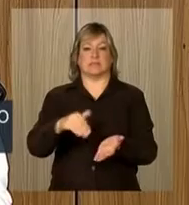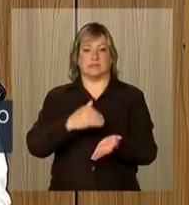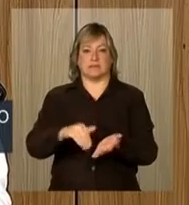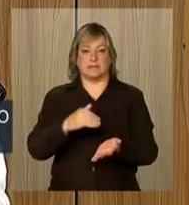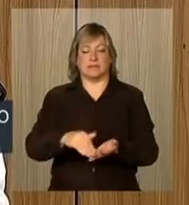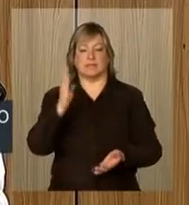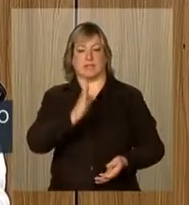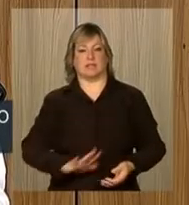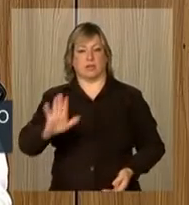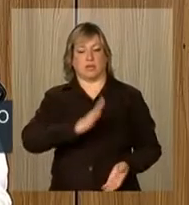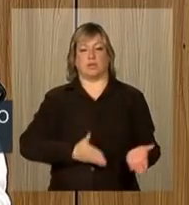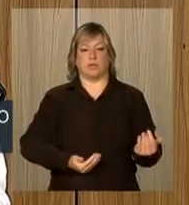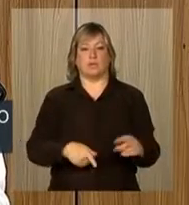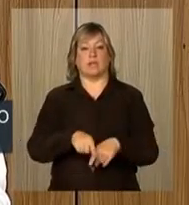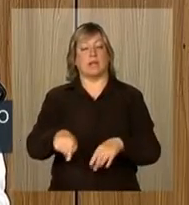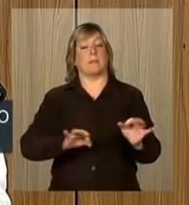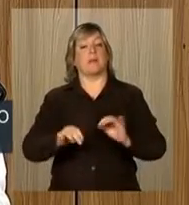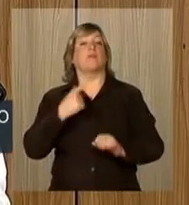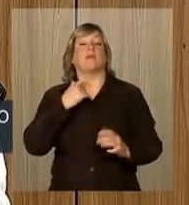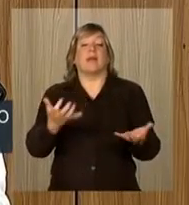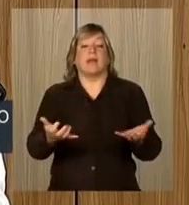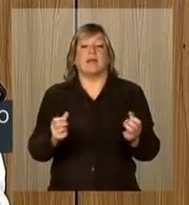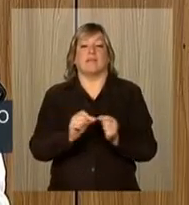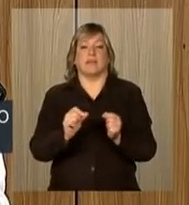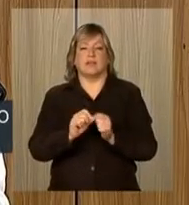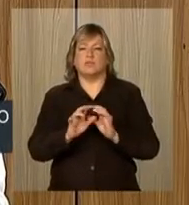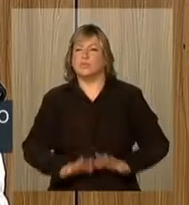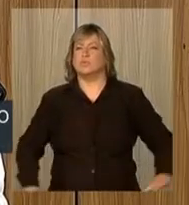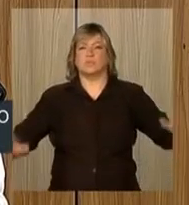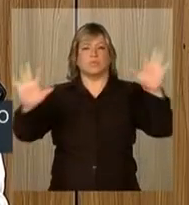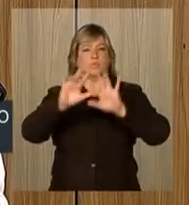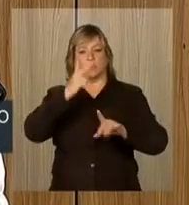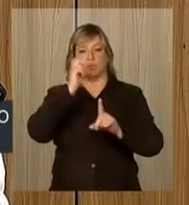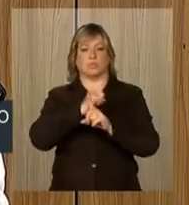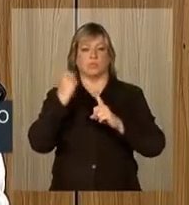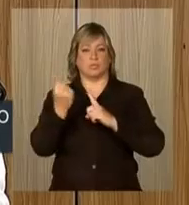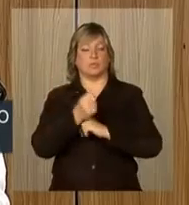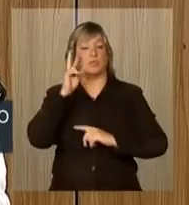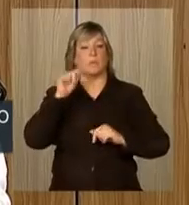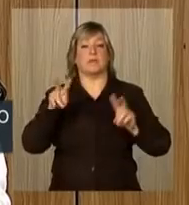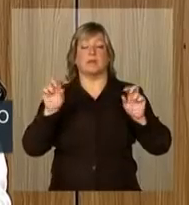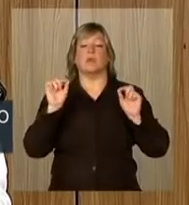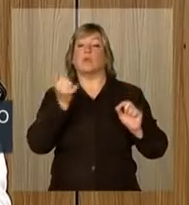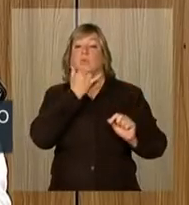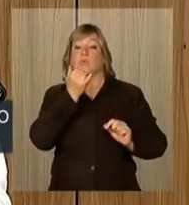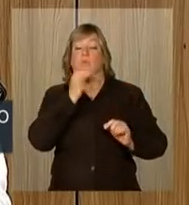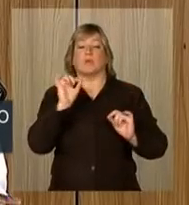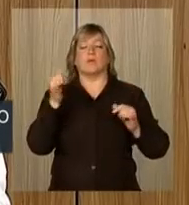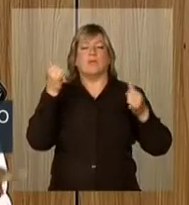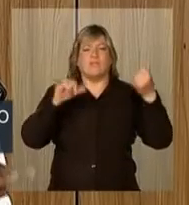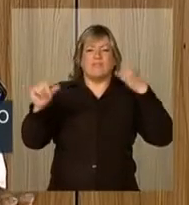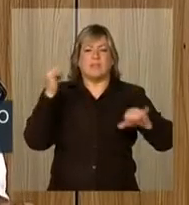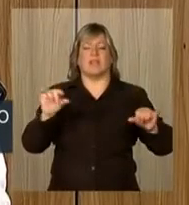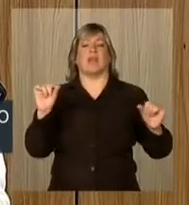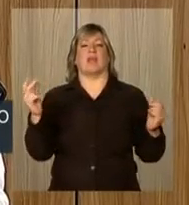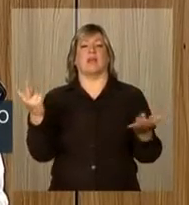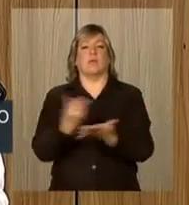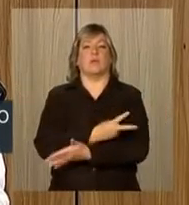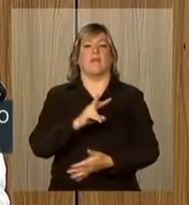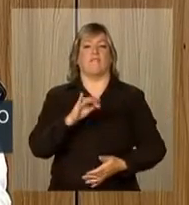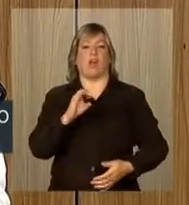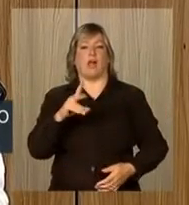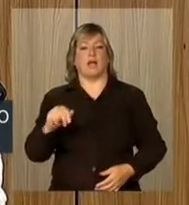Juventude no Plano e que pretende mobilizar a sociedade em torno do tema da prevenção à violência contra jovens negros